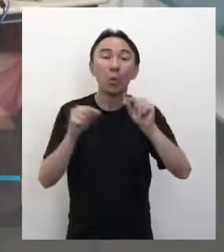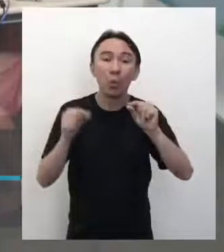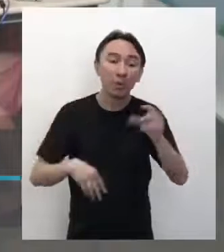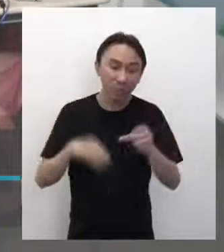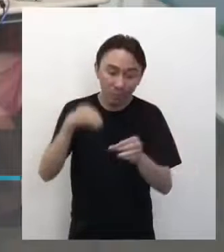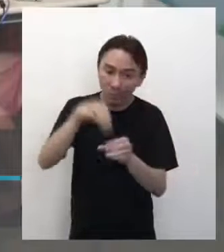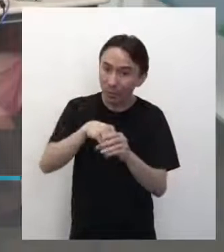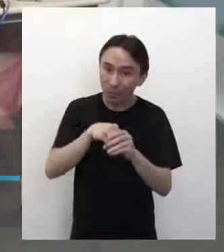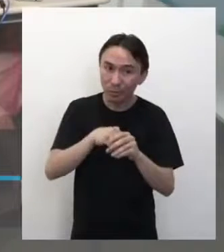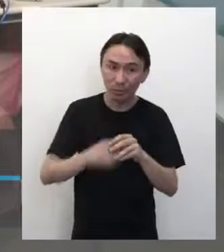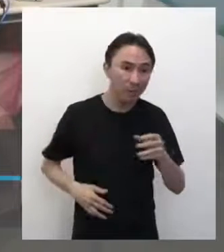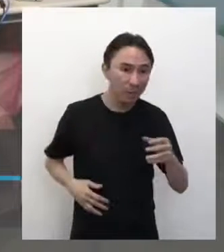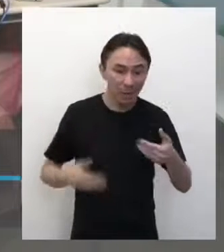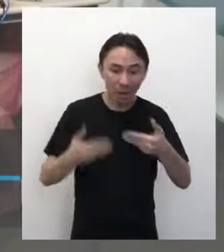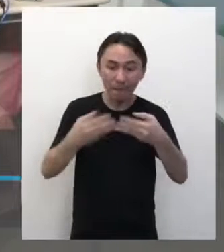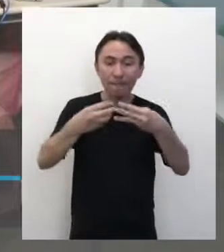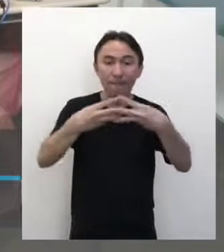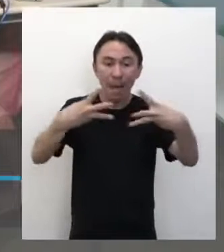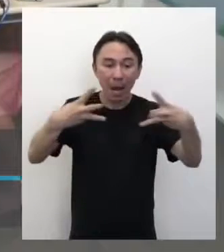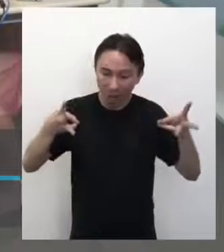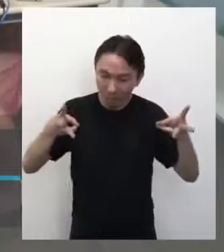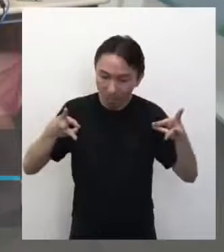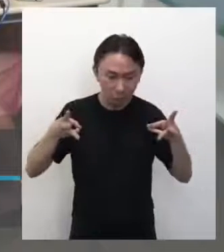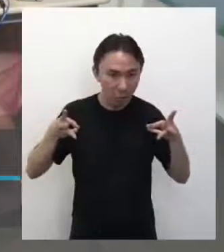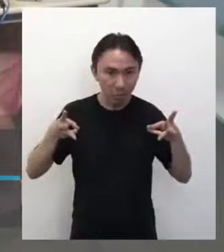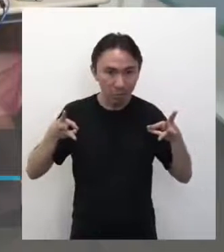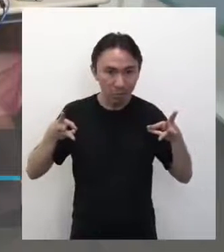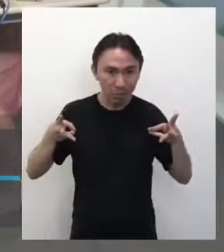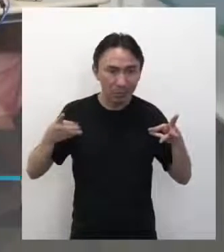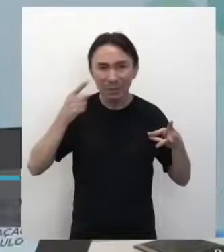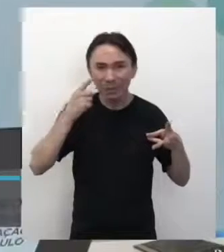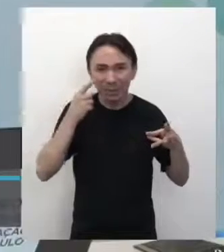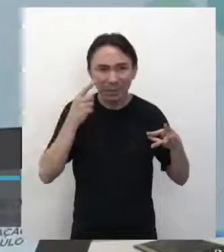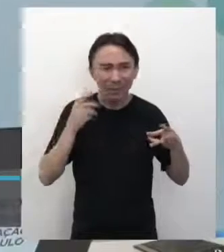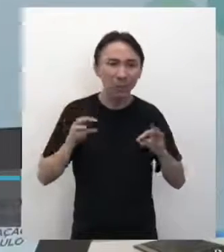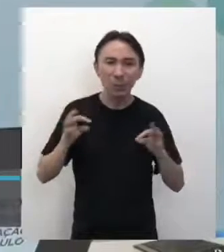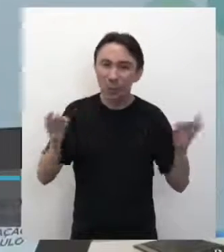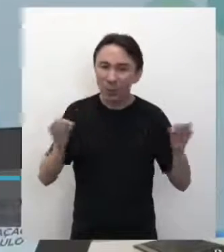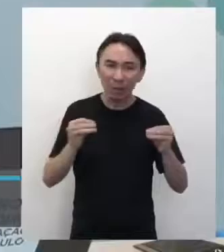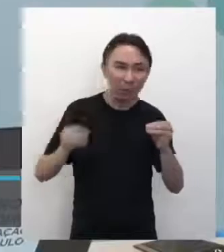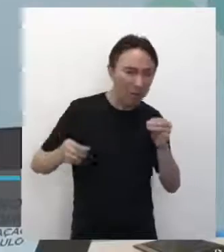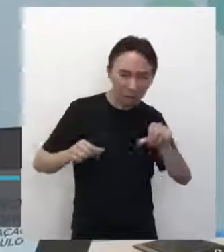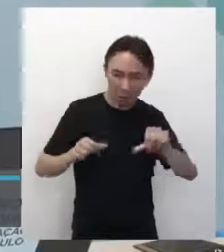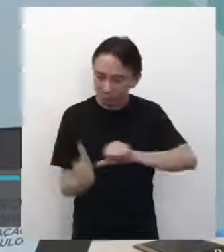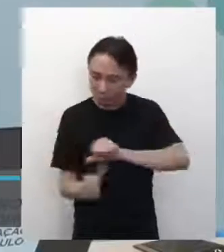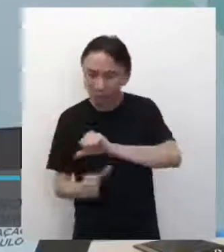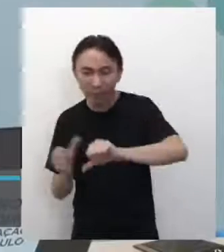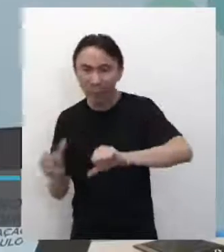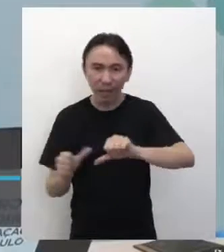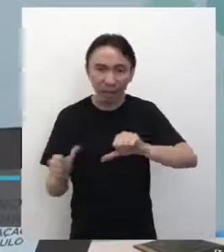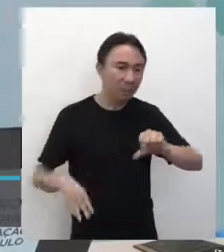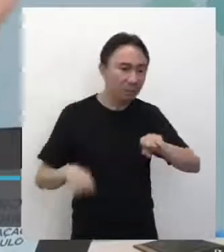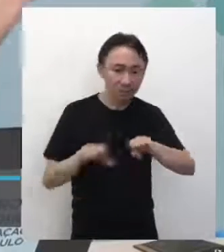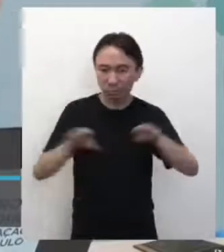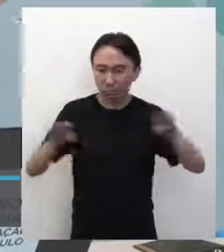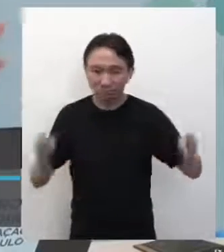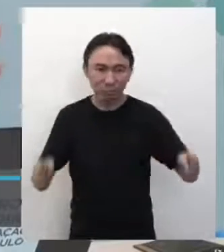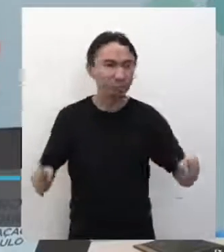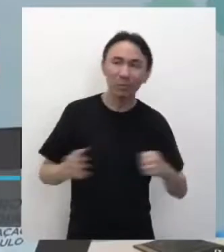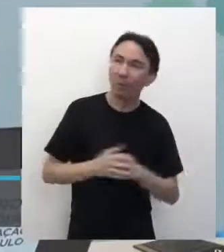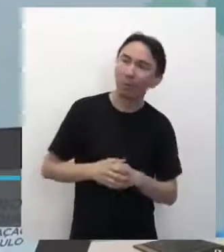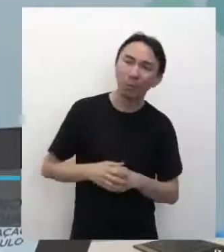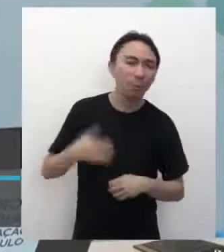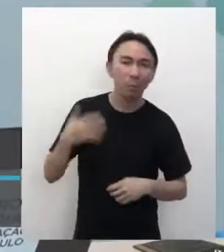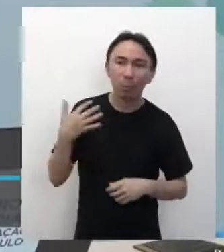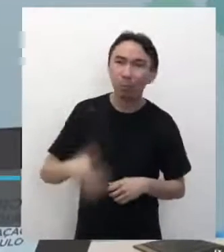caminhão seguia, e o caminhão era todo o espetáculo. Então, o caminhão eles transformavam em vários tipos de palco. Era uma coisa incrível. Ah, que